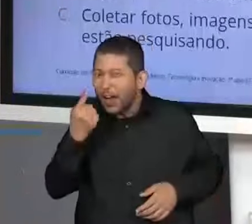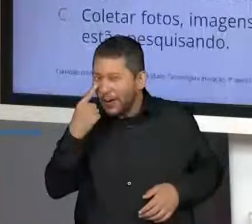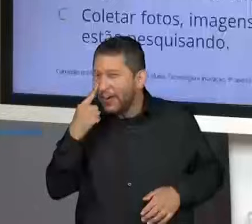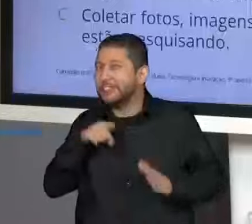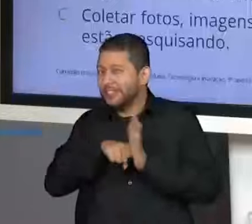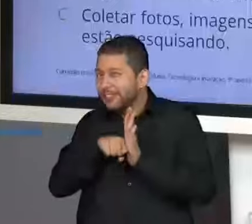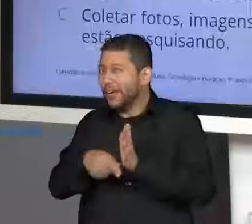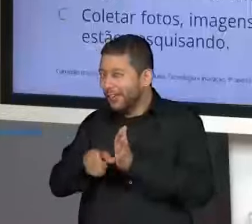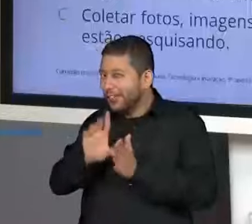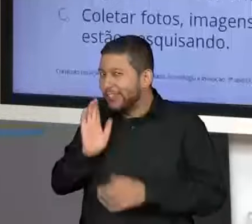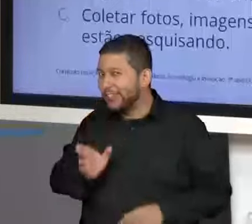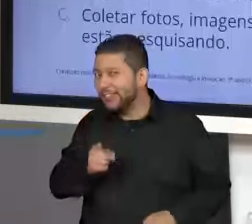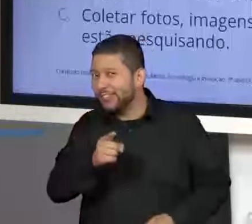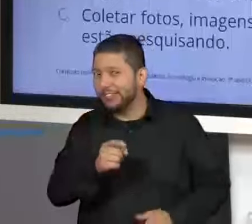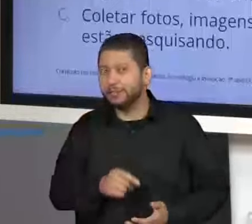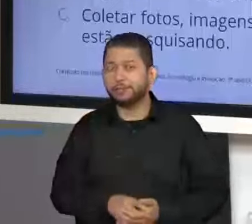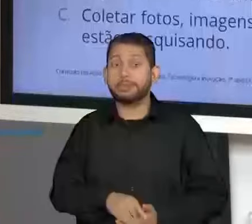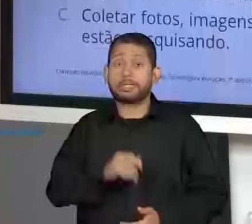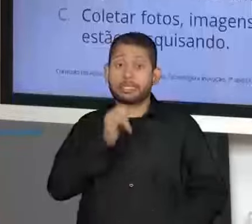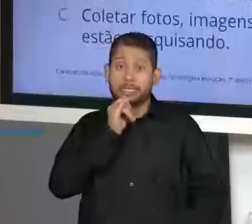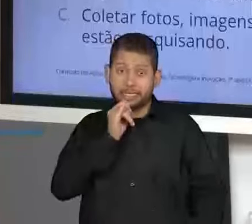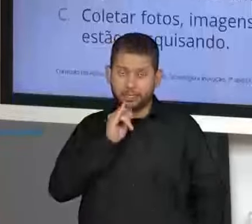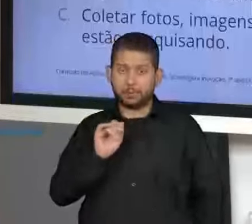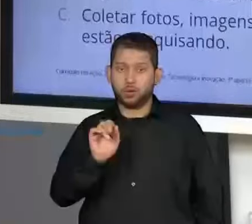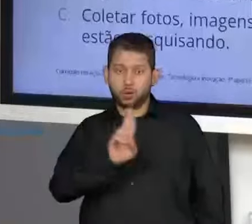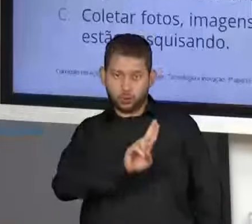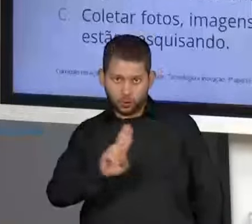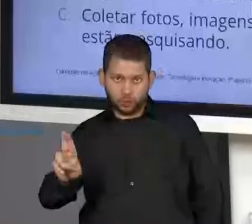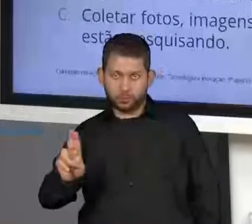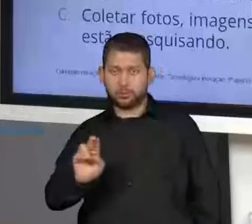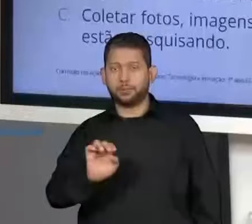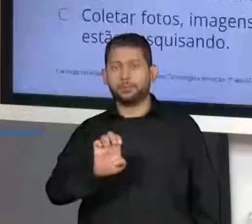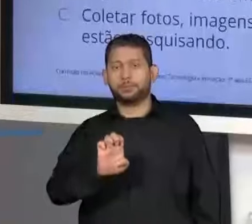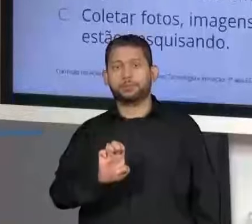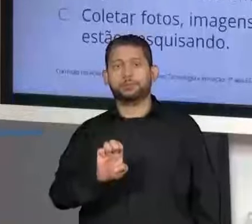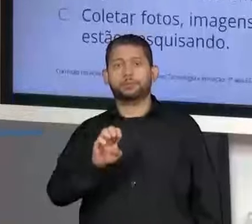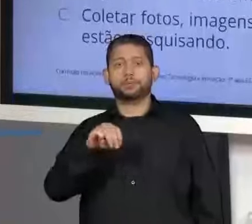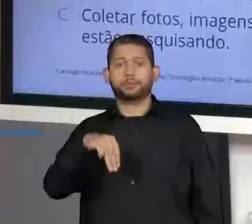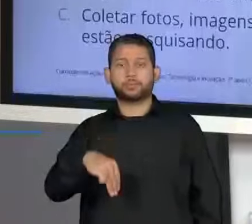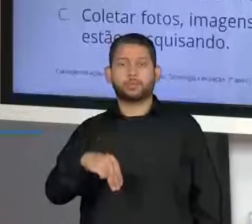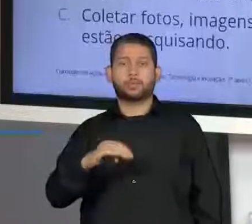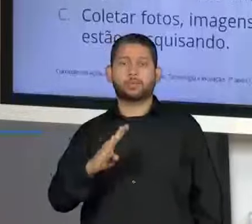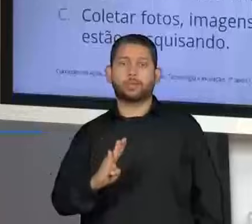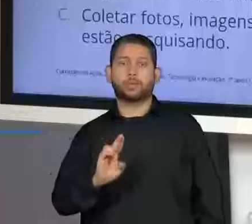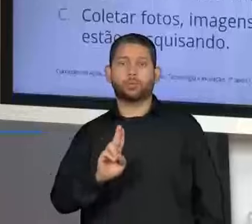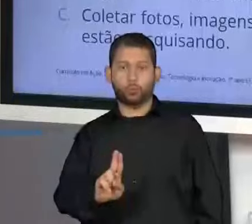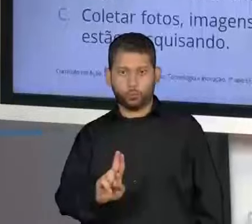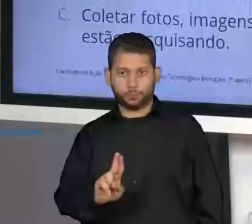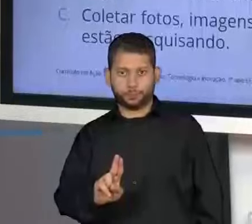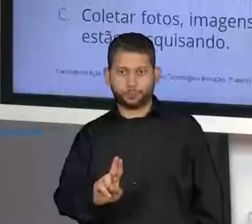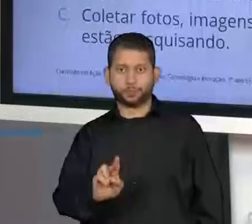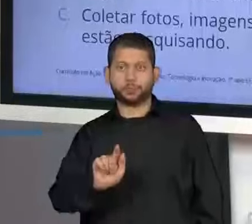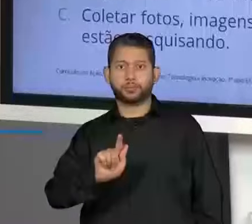pesquisou? Olha só, a cidade de Embu-Guaçu, ela vem da língua tupi-guarani, que quer dizer cobra